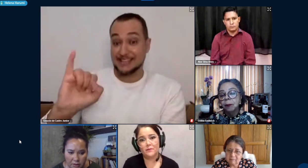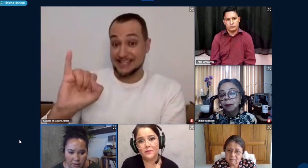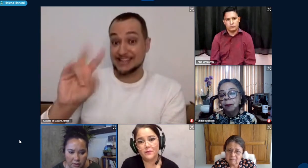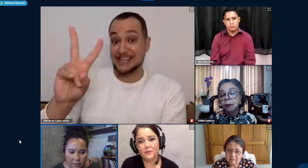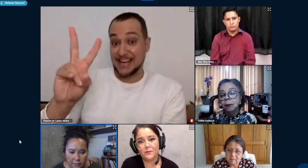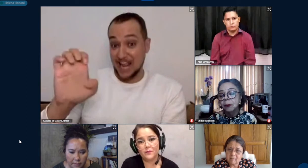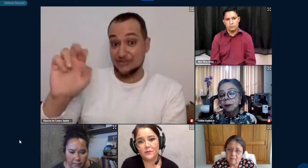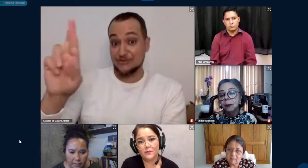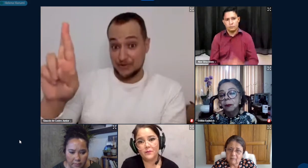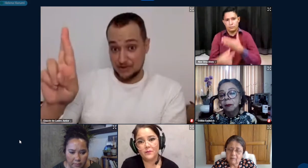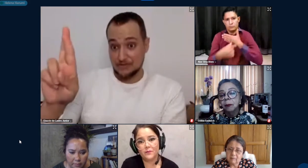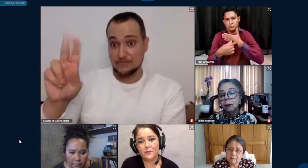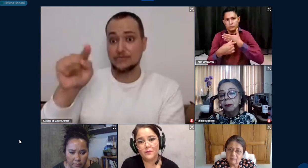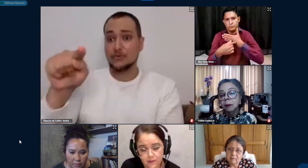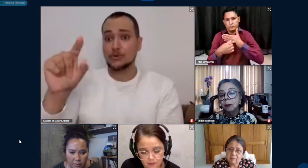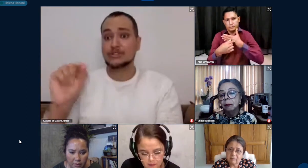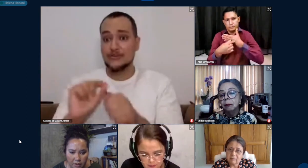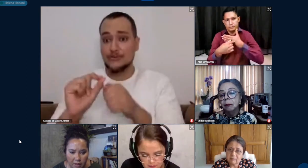movimentando.